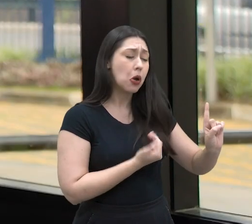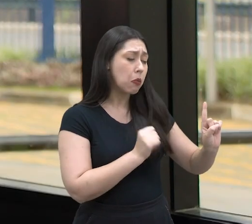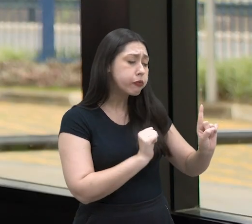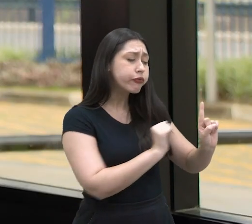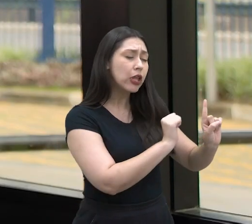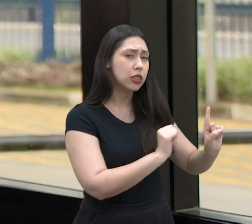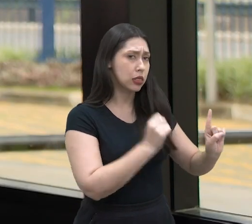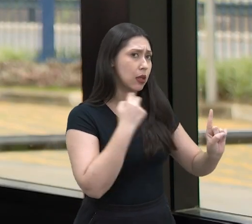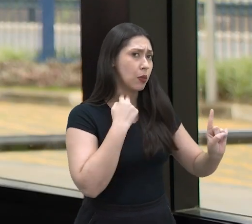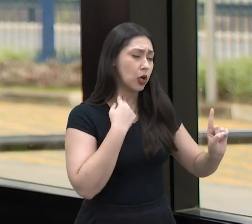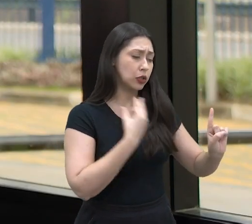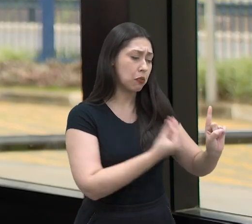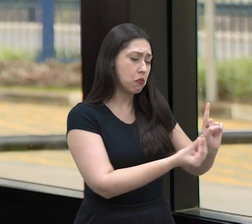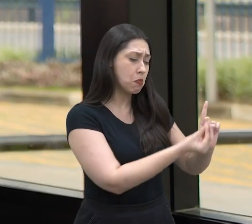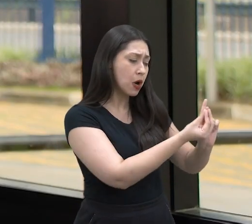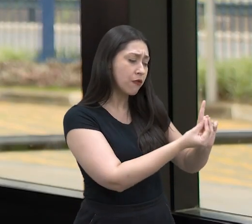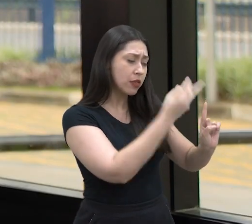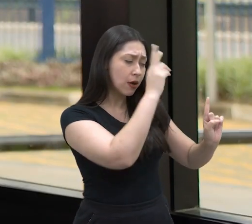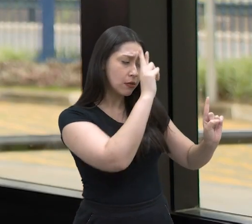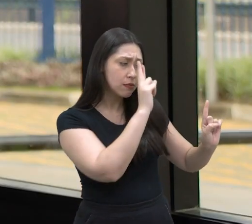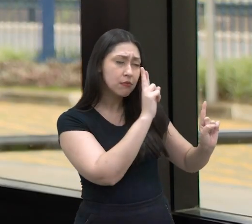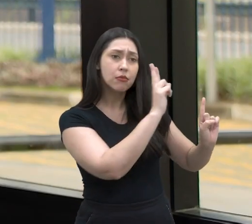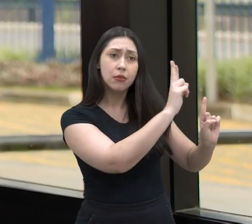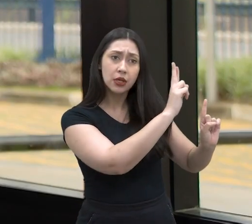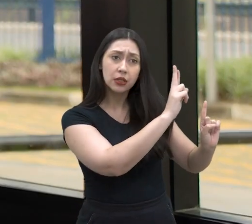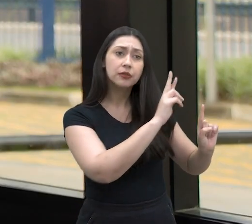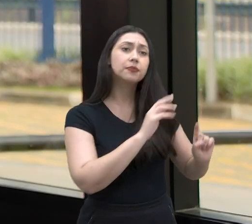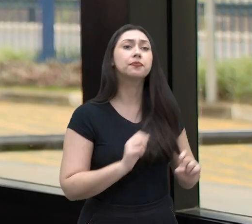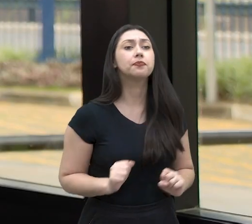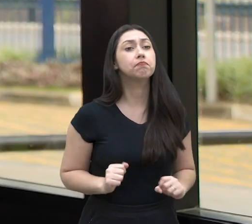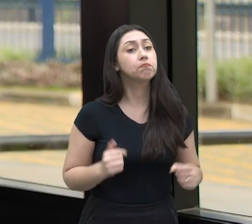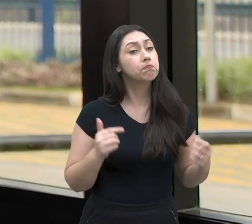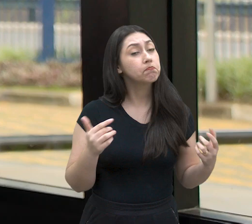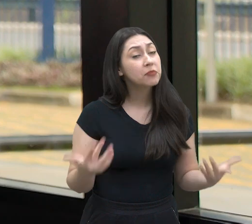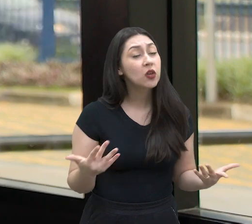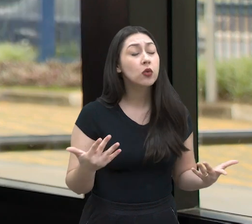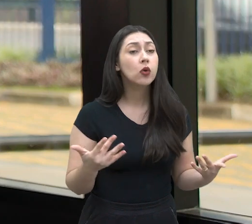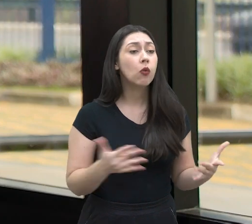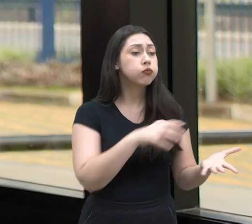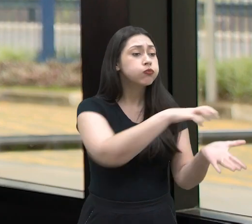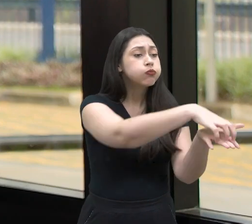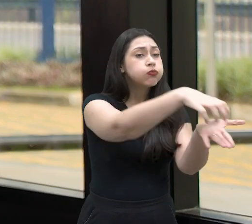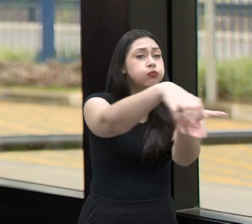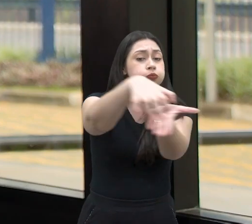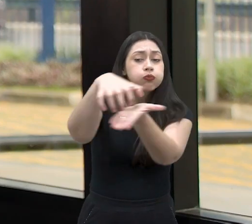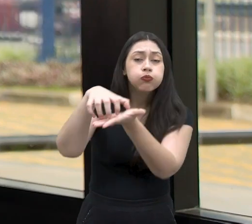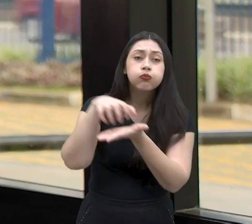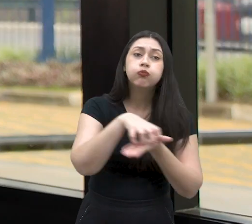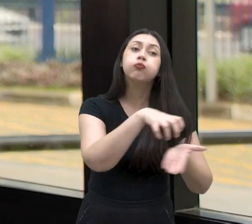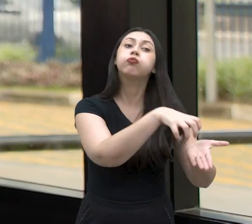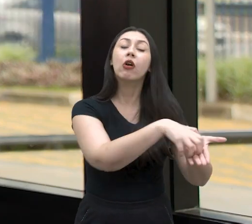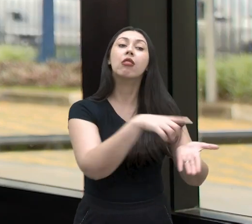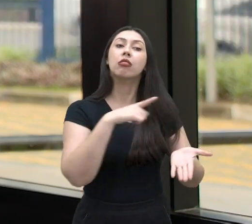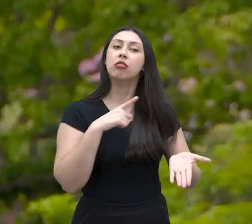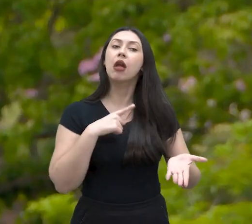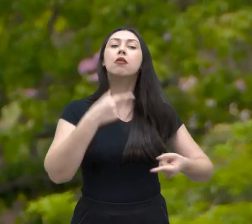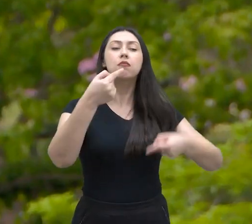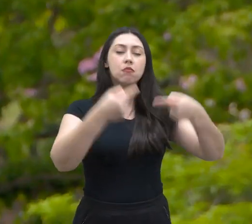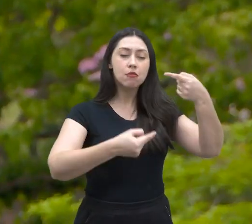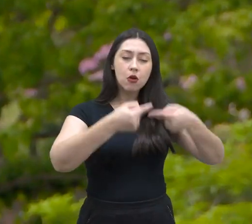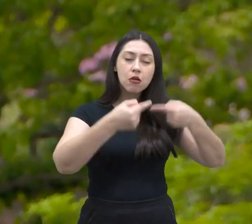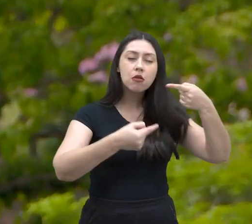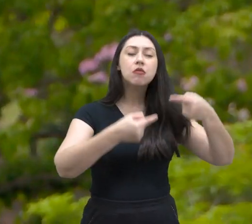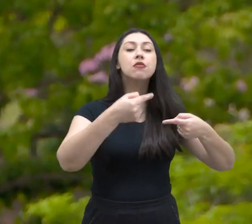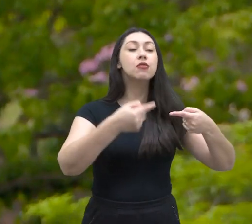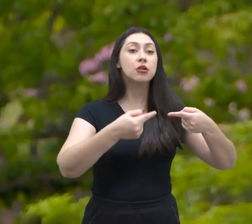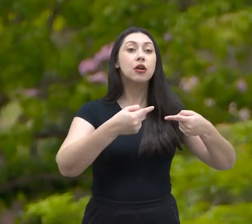Então, todas as instituições sociais, elas são permeadas por essas ideias políticas que a gente vai decidindo dentro da nossa comunidade. No dia a